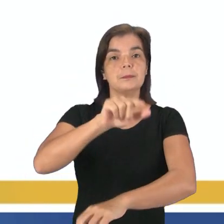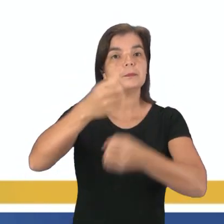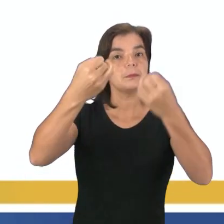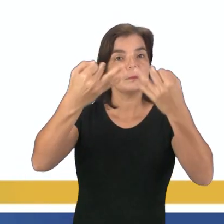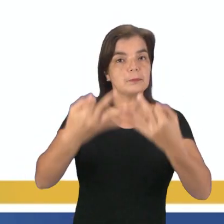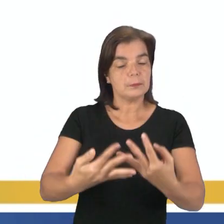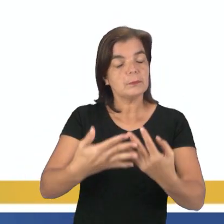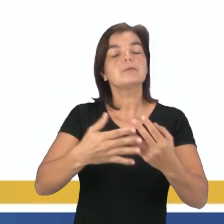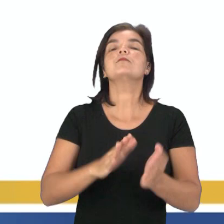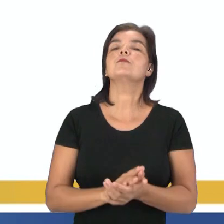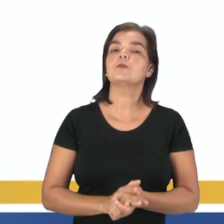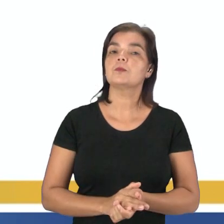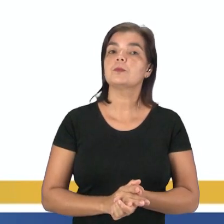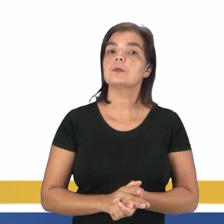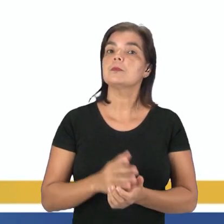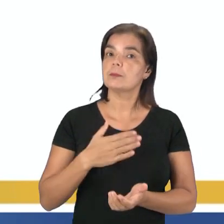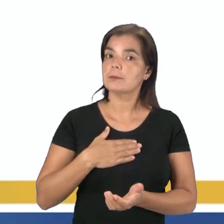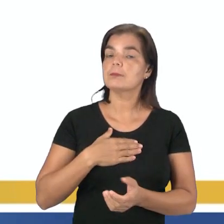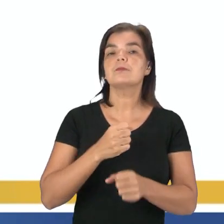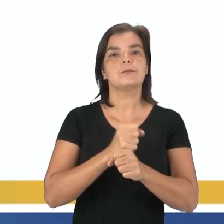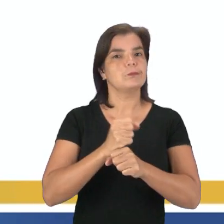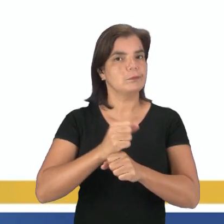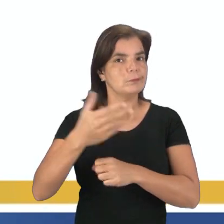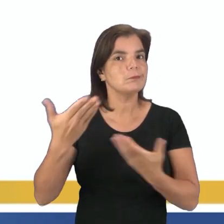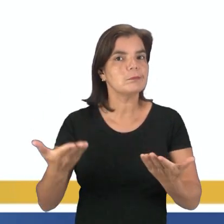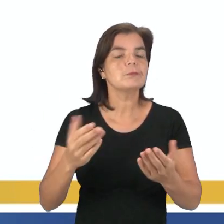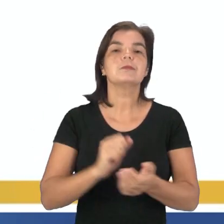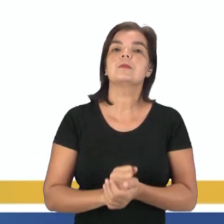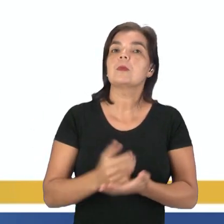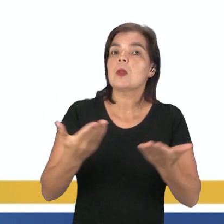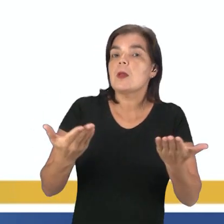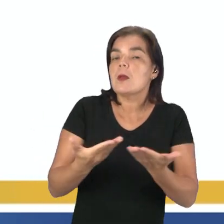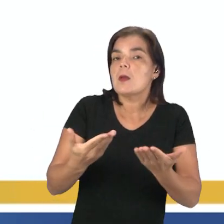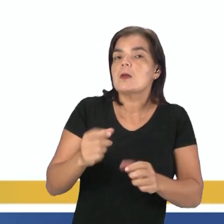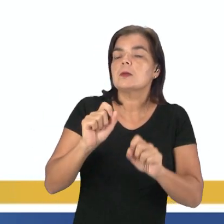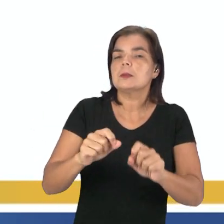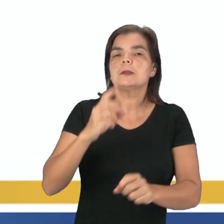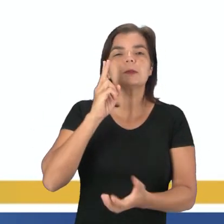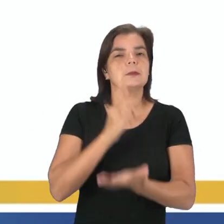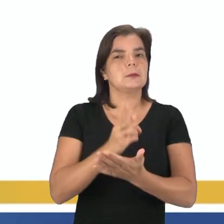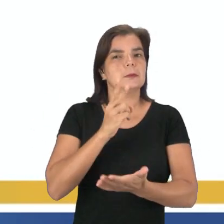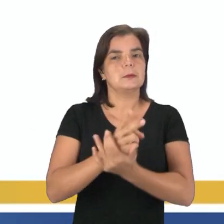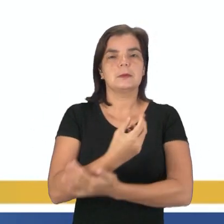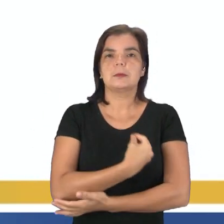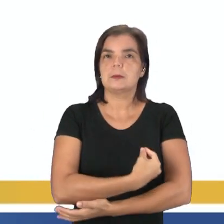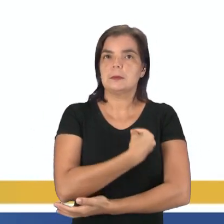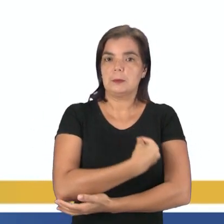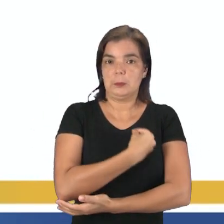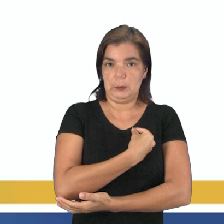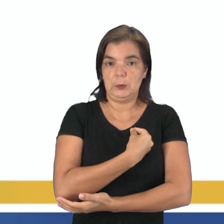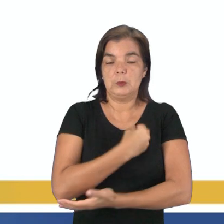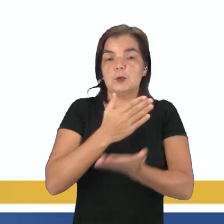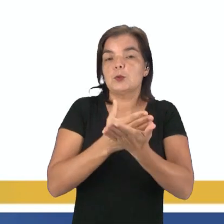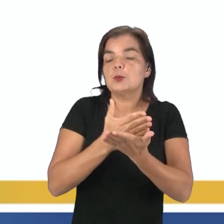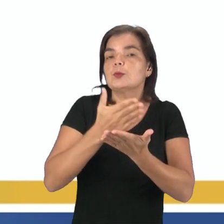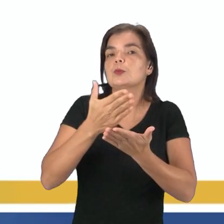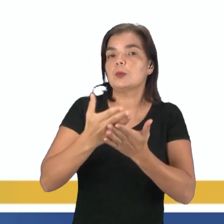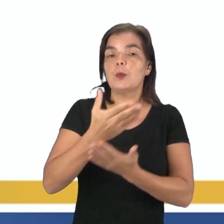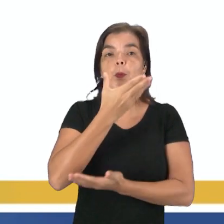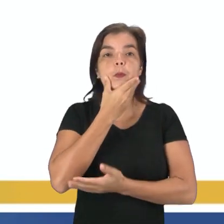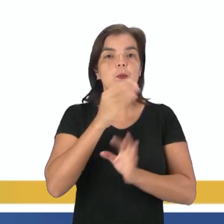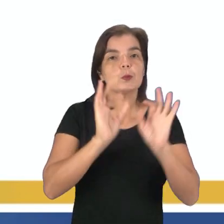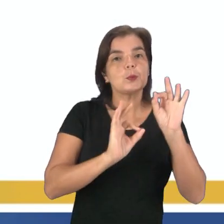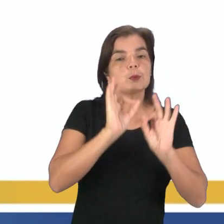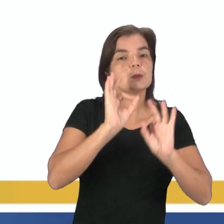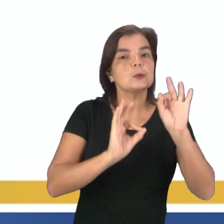conceito muito abordado nas últimas décadas. No entanto, ela sempre existiu, ou seja, desde os primórdios, os homens